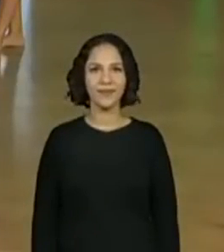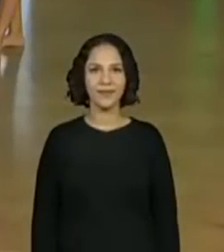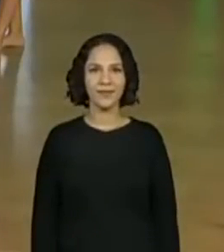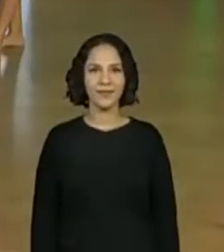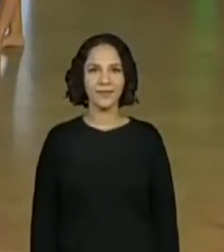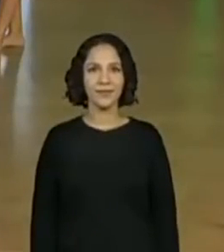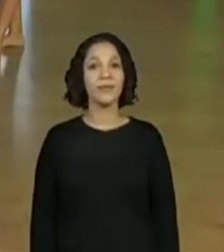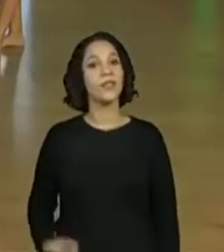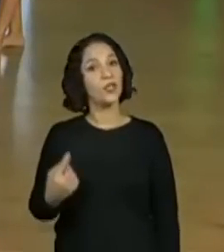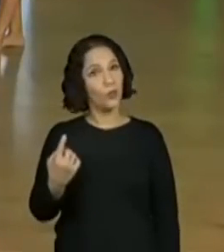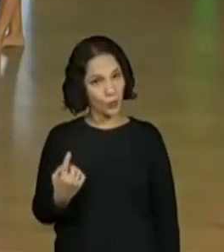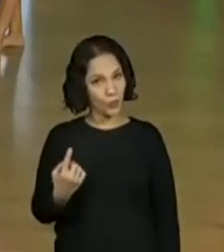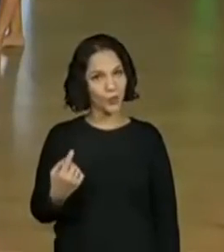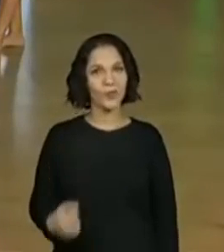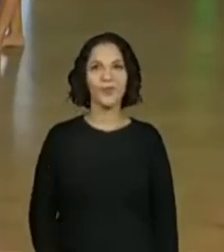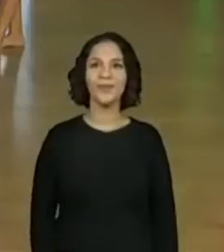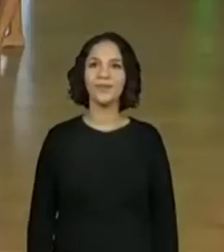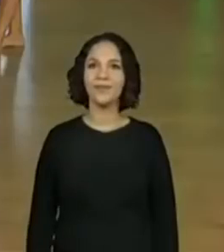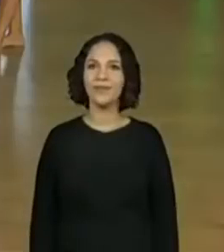Outro quadrado.